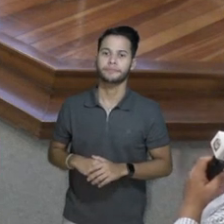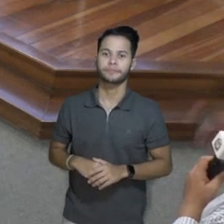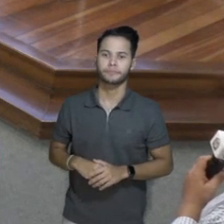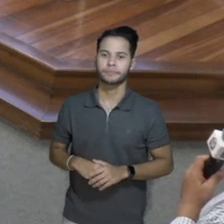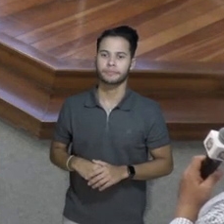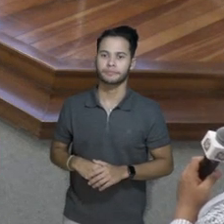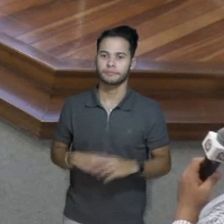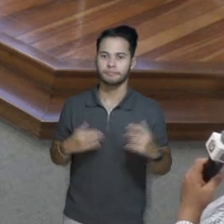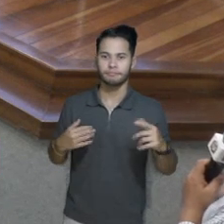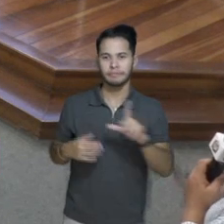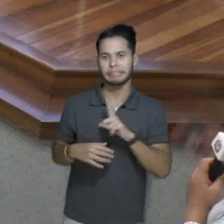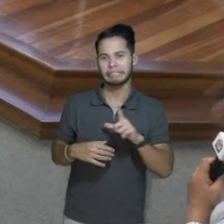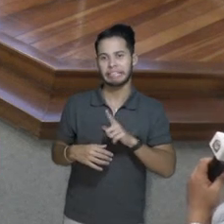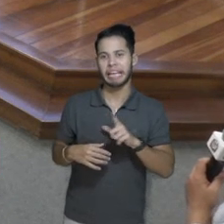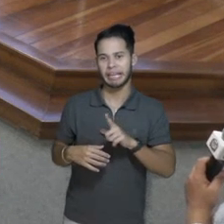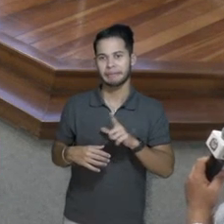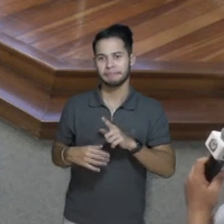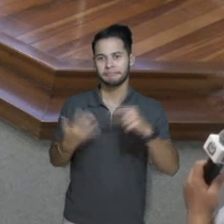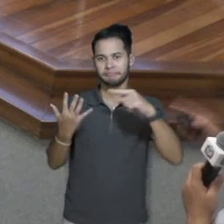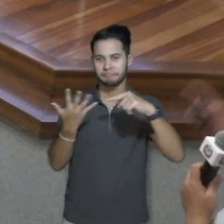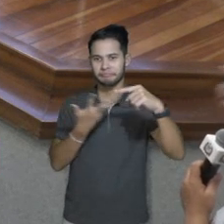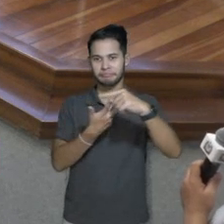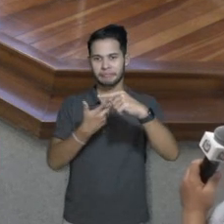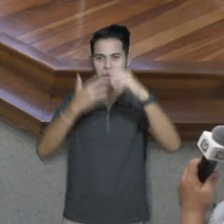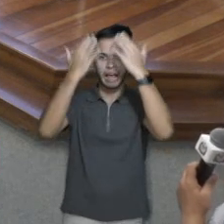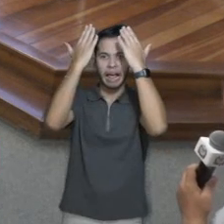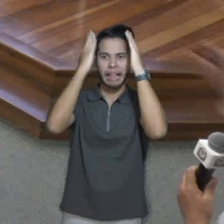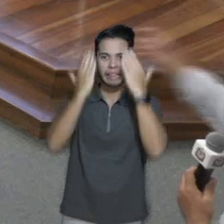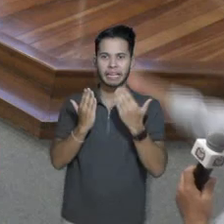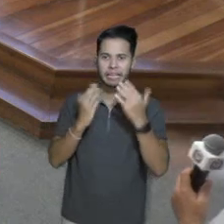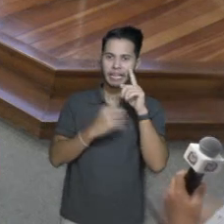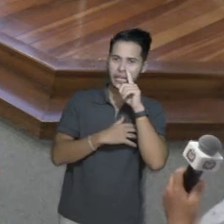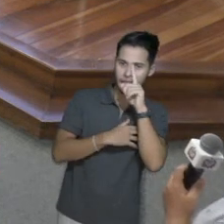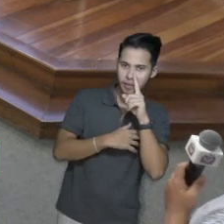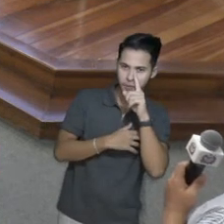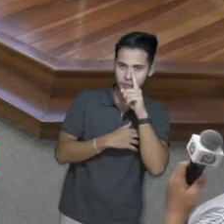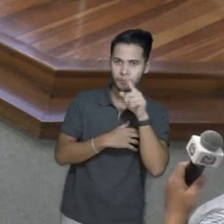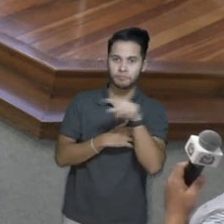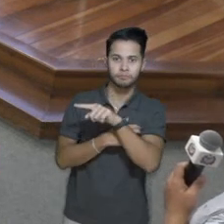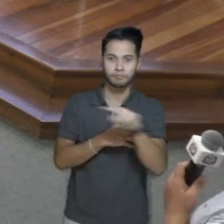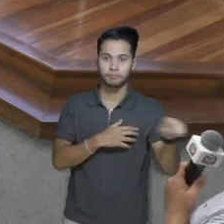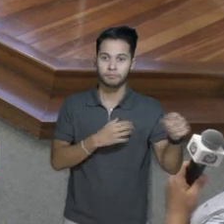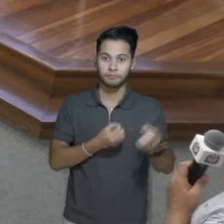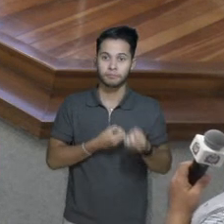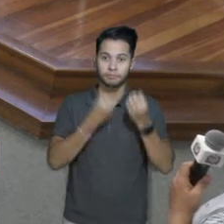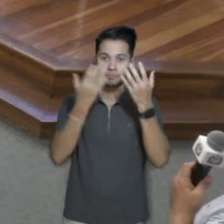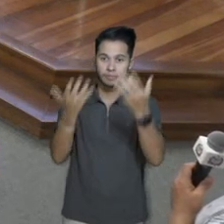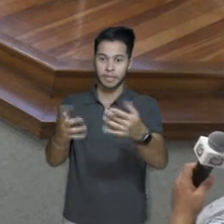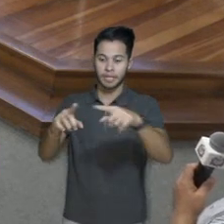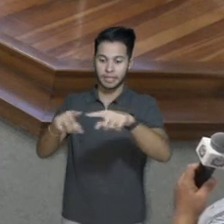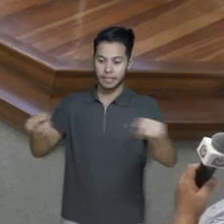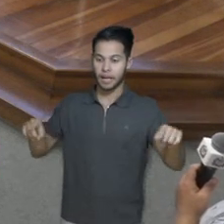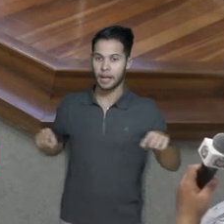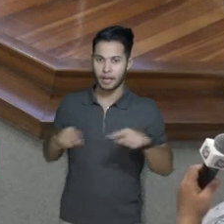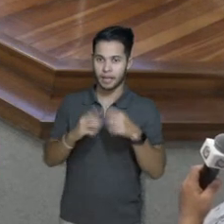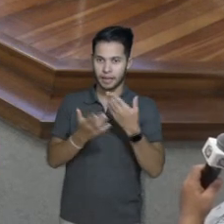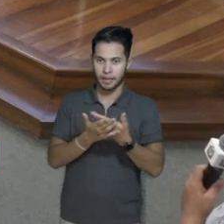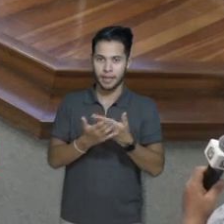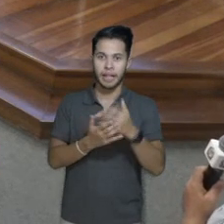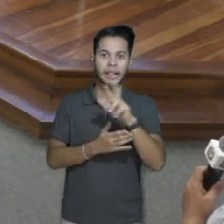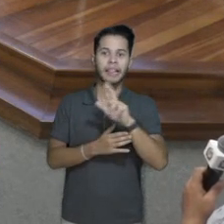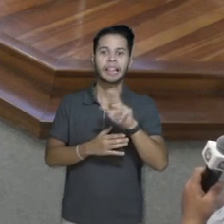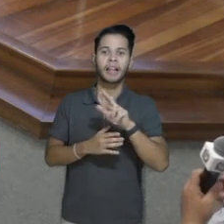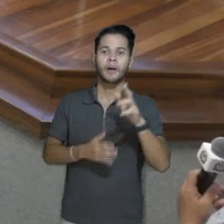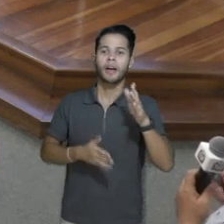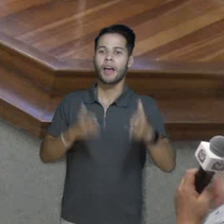muito que analisar de riscos Aonde o bicho isso que a gente quer levar pra sala de aula então não é uma coisa engessada